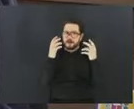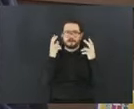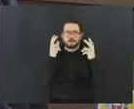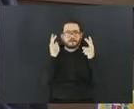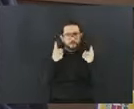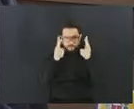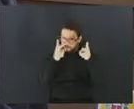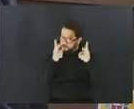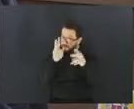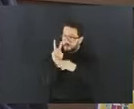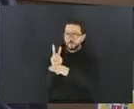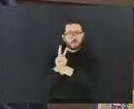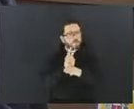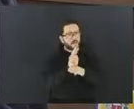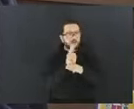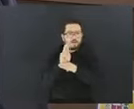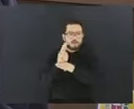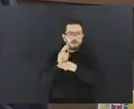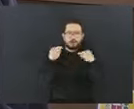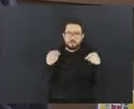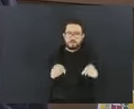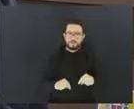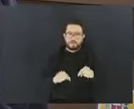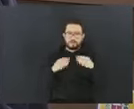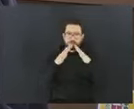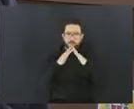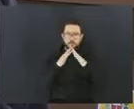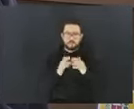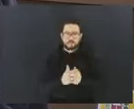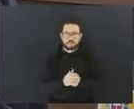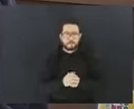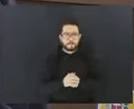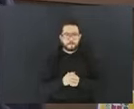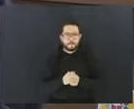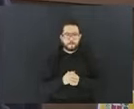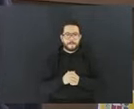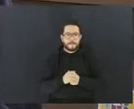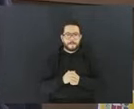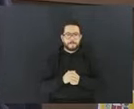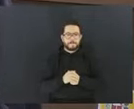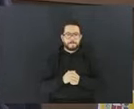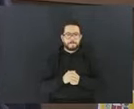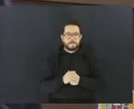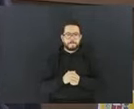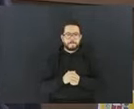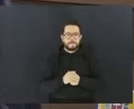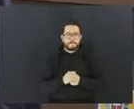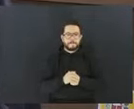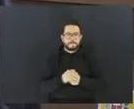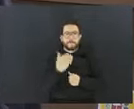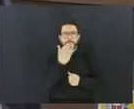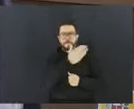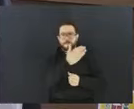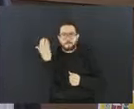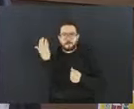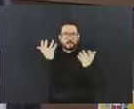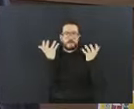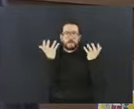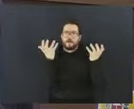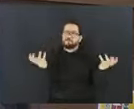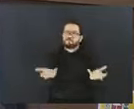e cuidando aqui desta casa, que aqui tem pessoas que estão aqui para fazer o melhor pela cidade e pelo povo. Muito